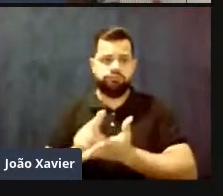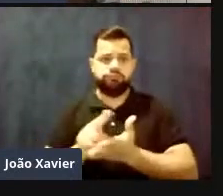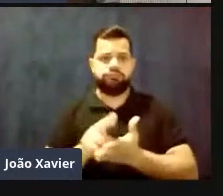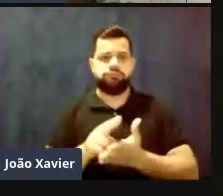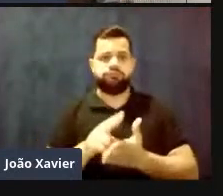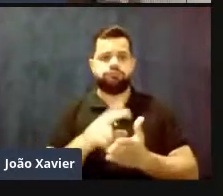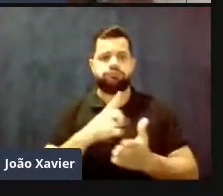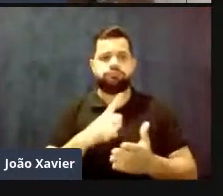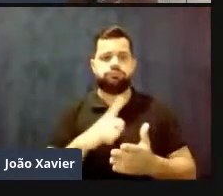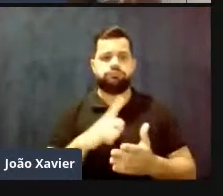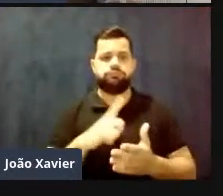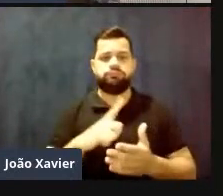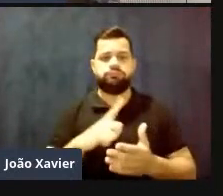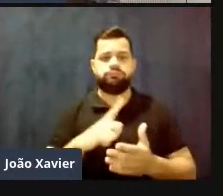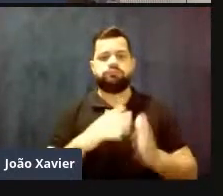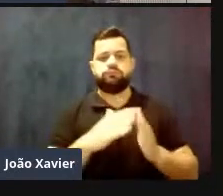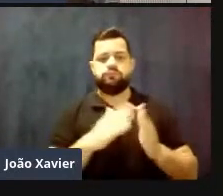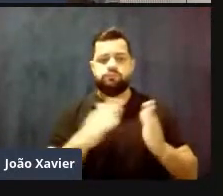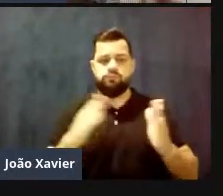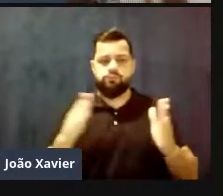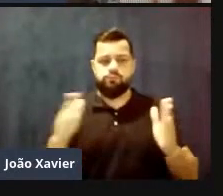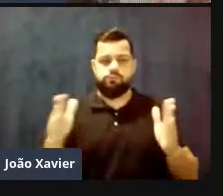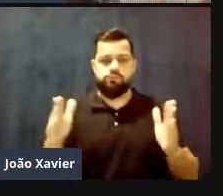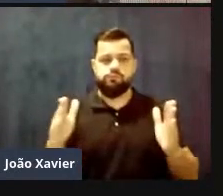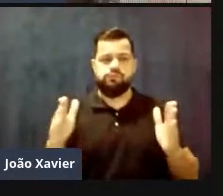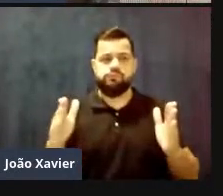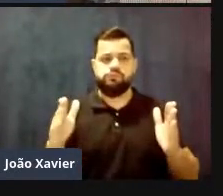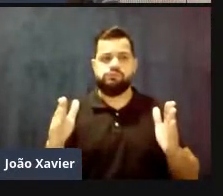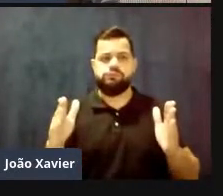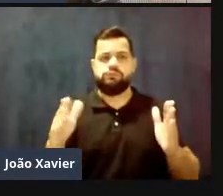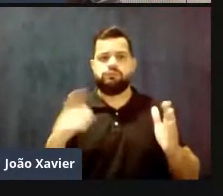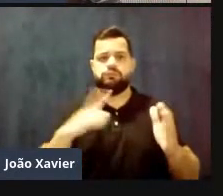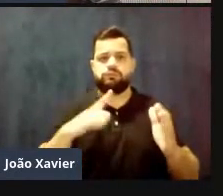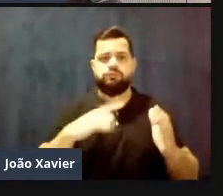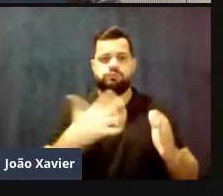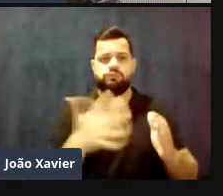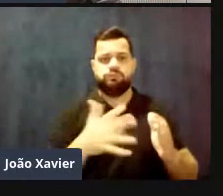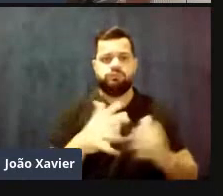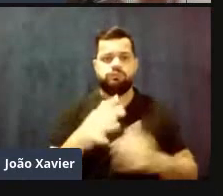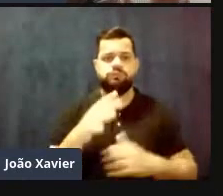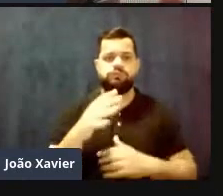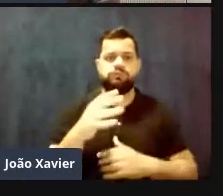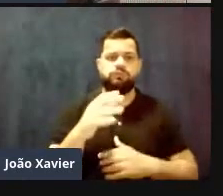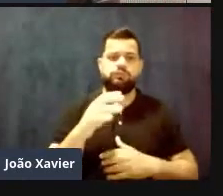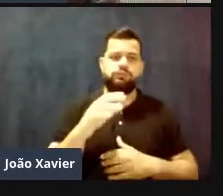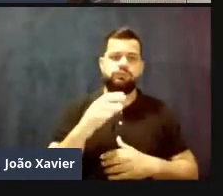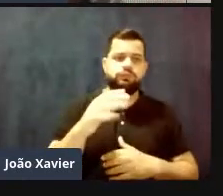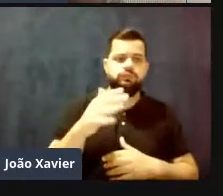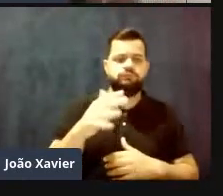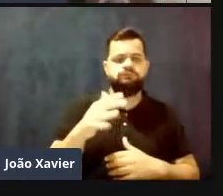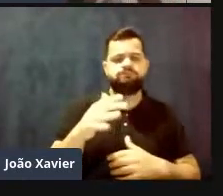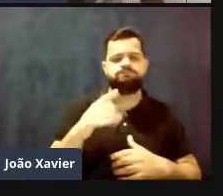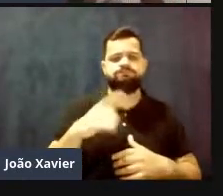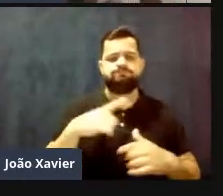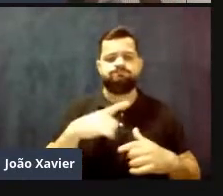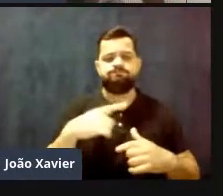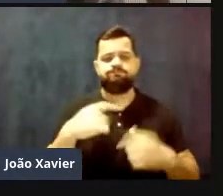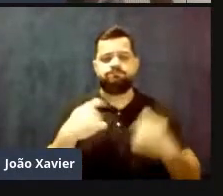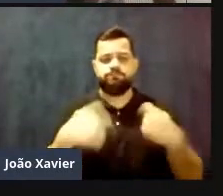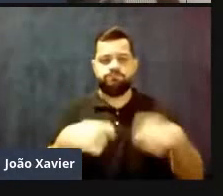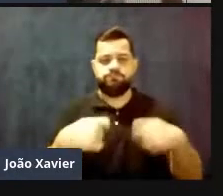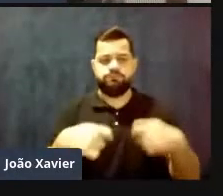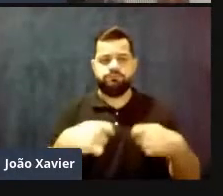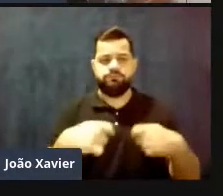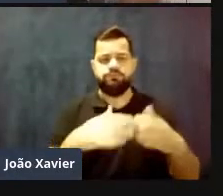uma fase de uma diminuição do metabolismo, que dura geralmente de 0 até 72 horas. Esse paciente vai passar por um pico inflamatório com